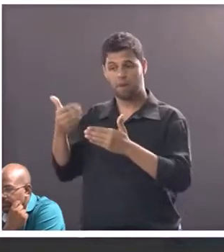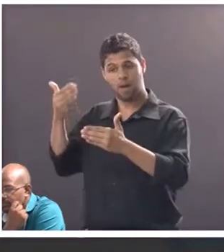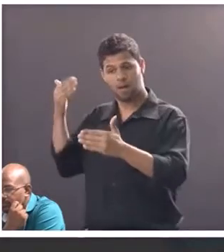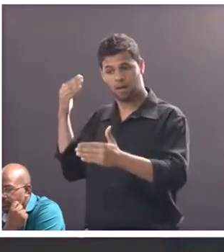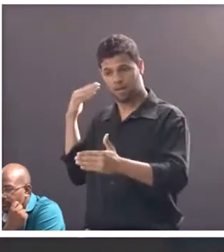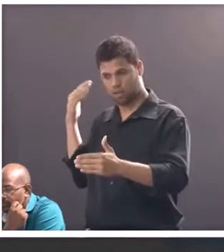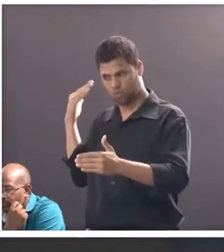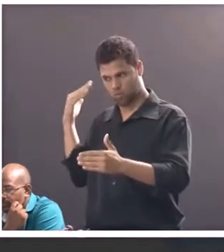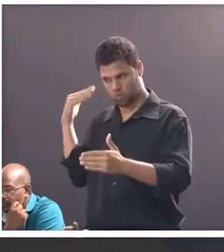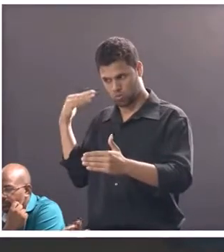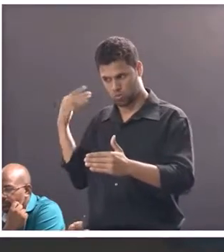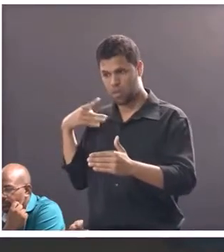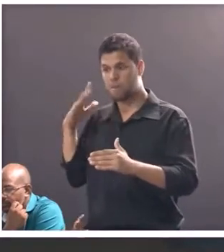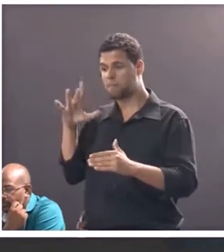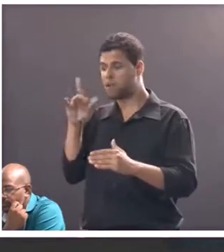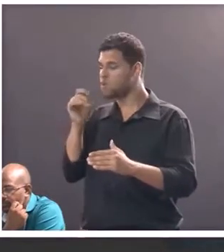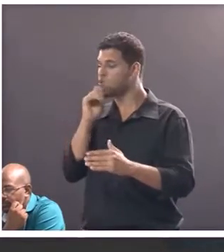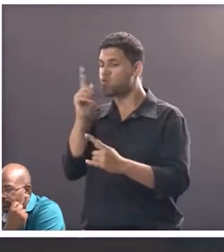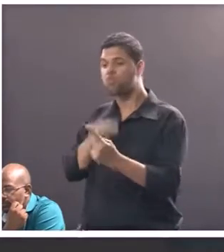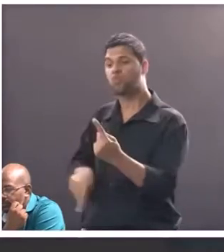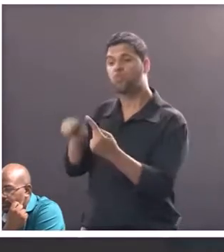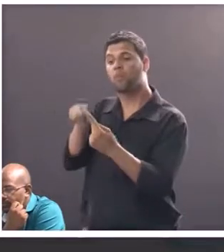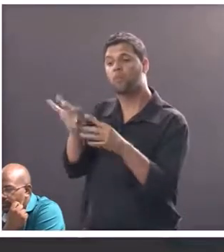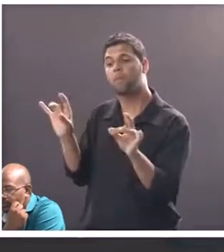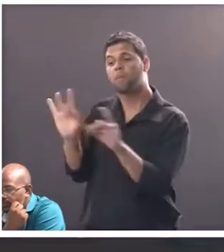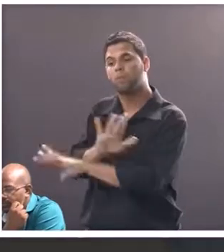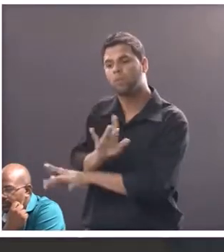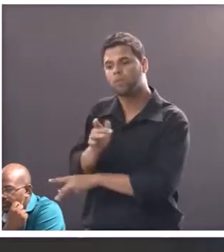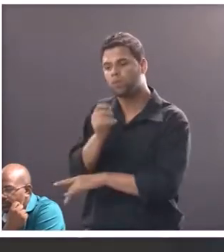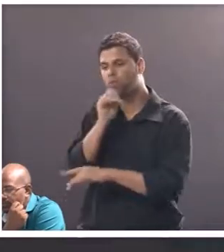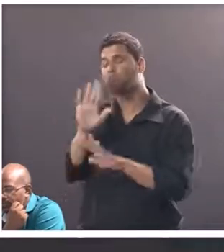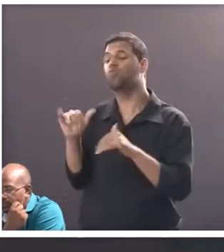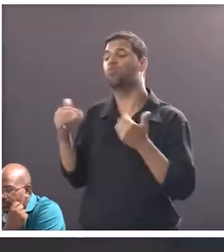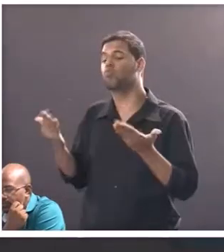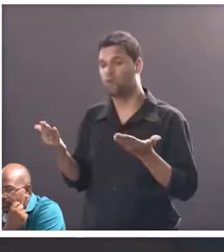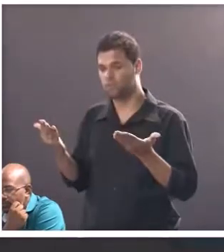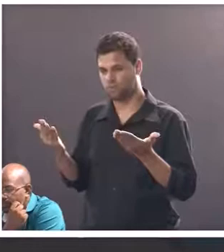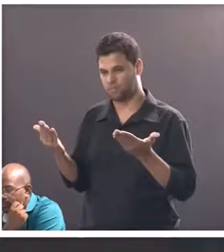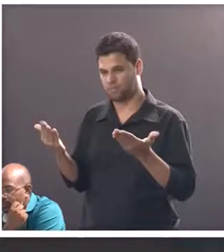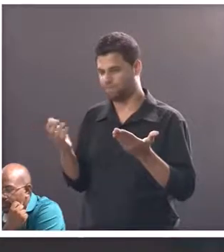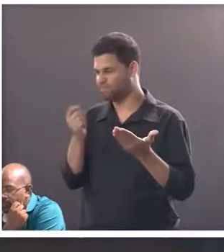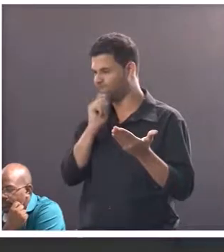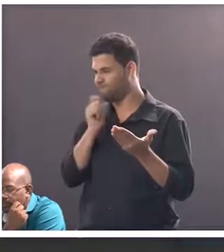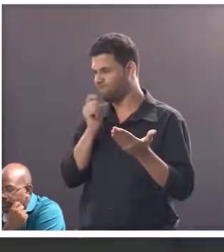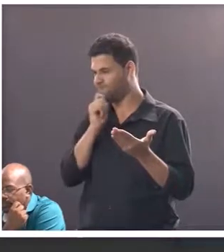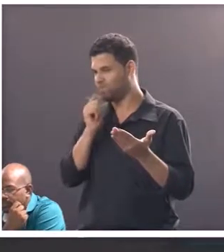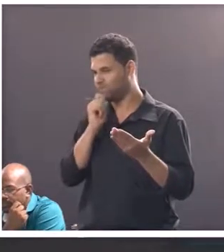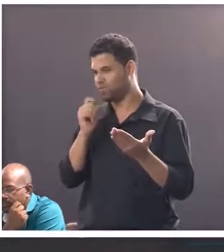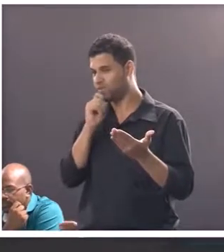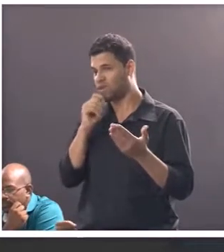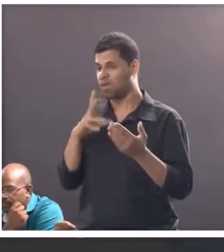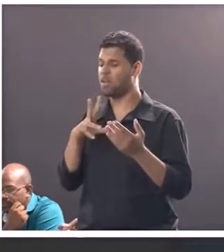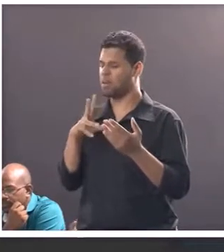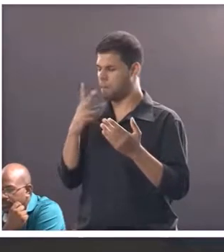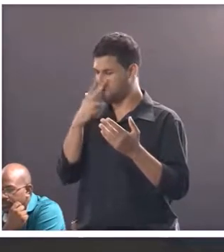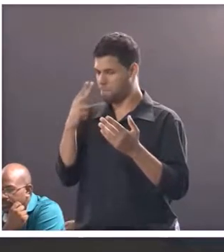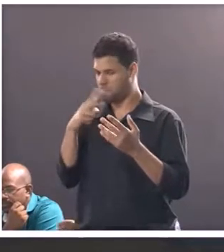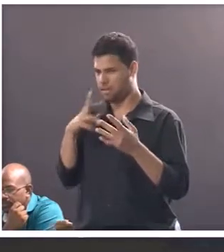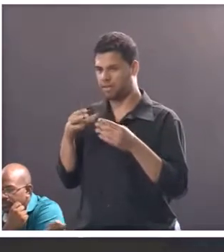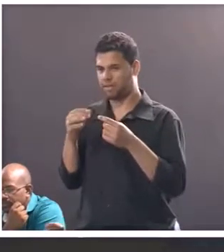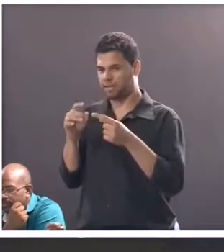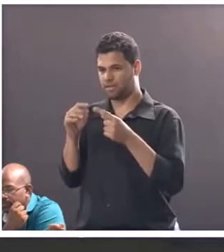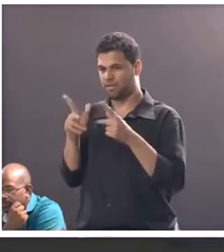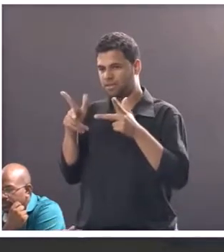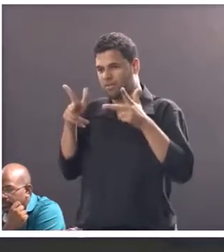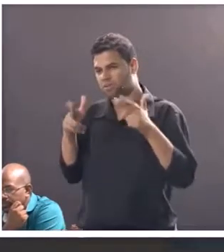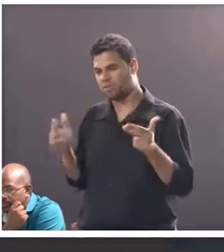dou uma finalidade para ele, eu não digo que ele terminou, eu sei que ele está no passado, não dou uma finalidade para ele e estico ele como um chiclete,